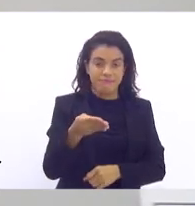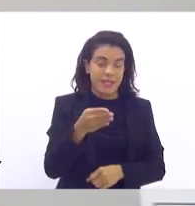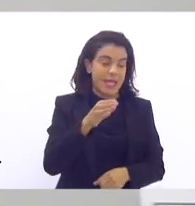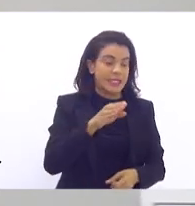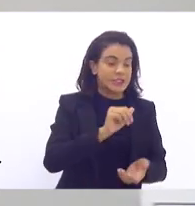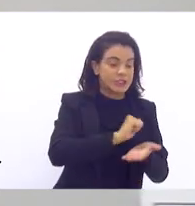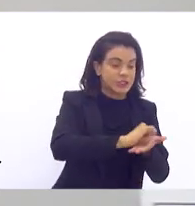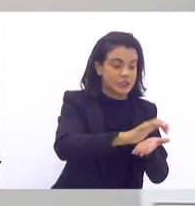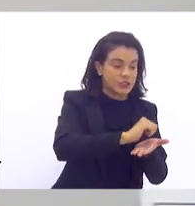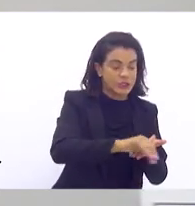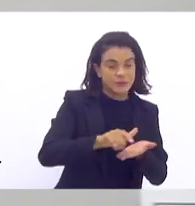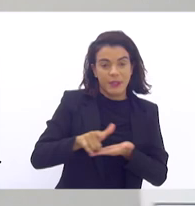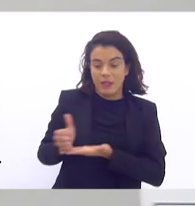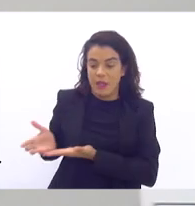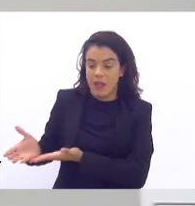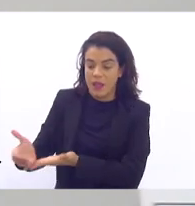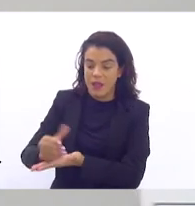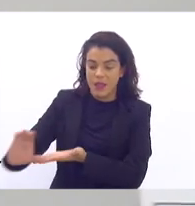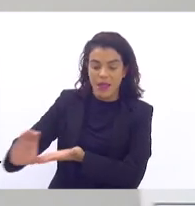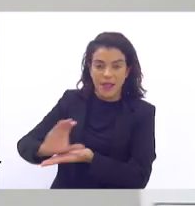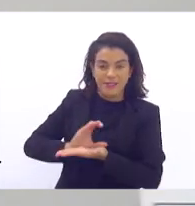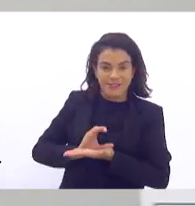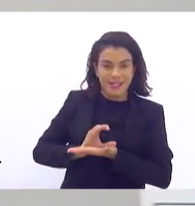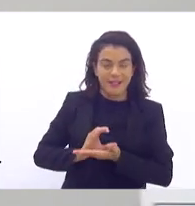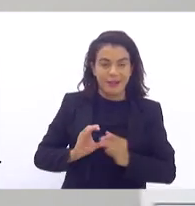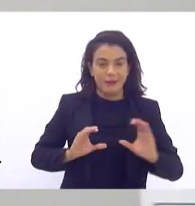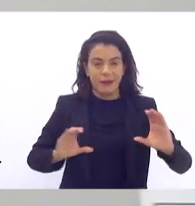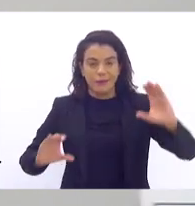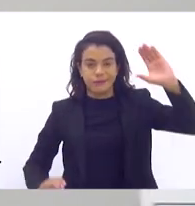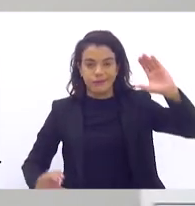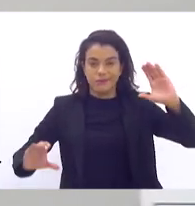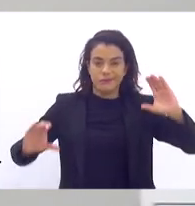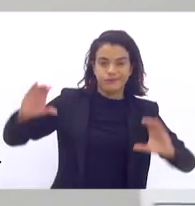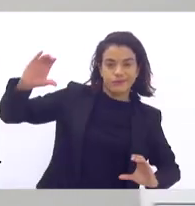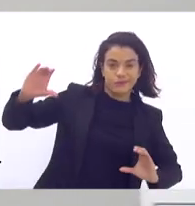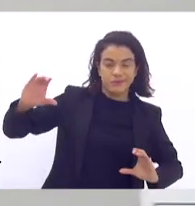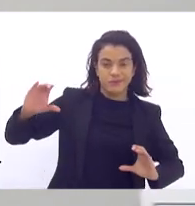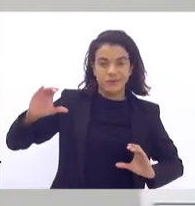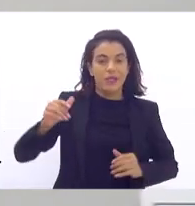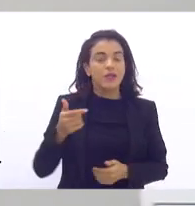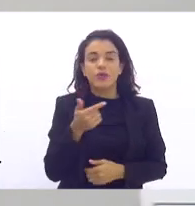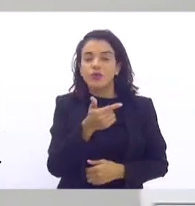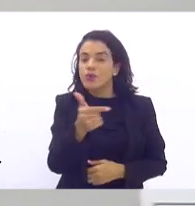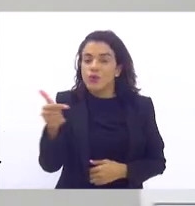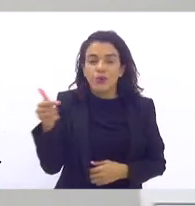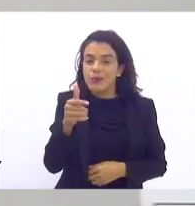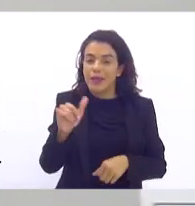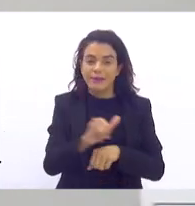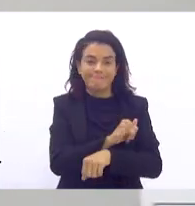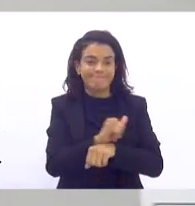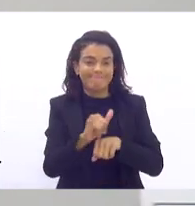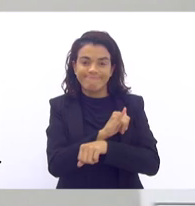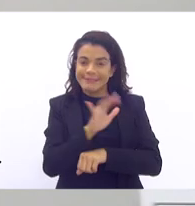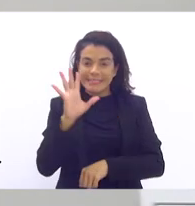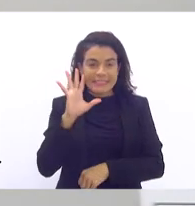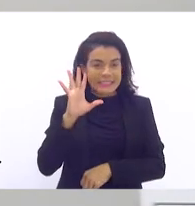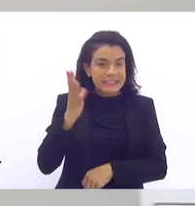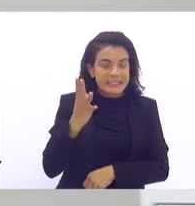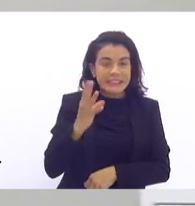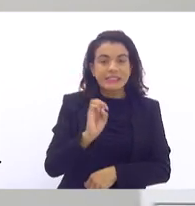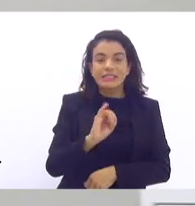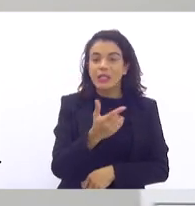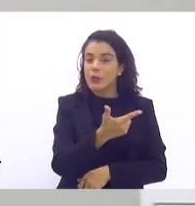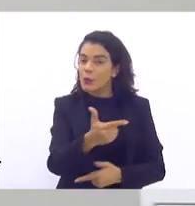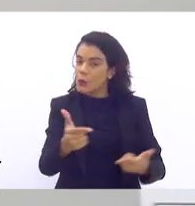e despesa Então esse tema ou seja não há saída sem